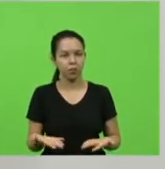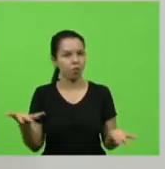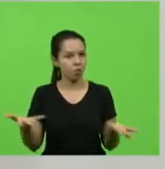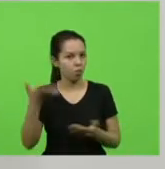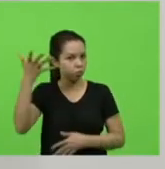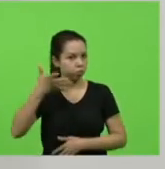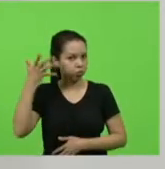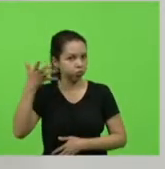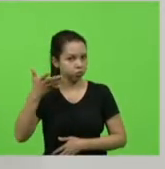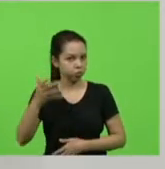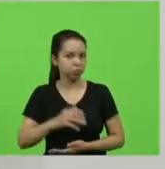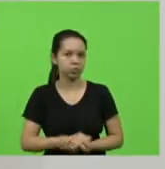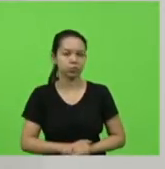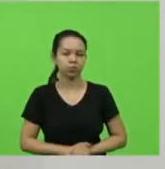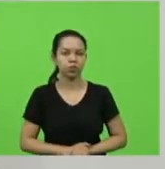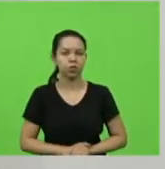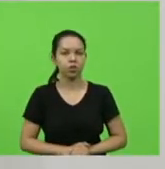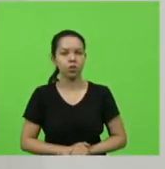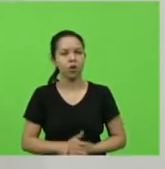Essa situação toda